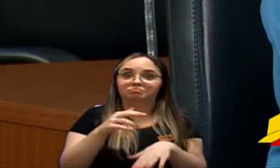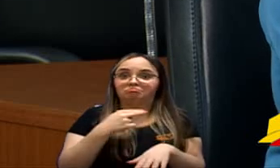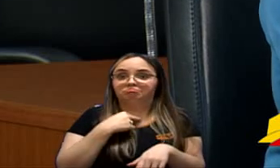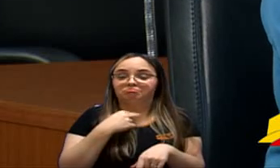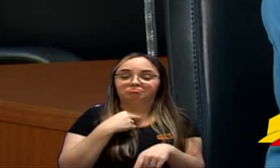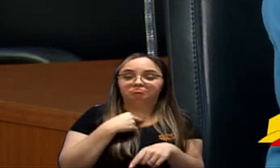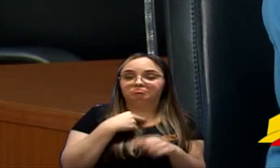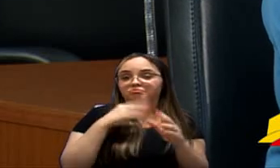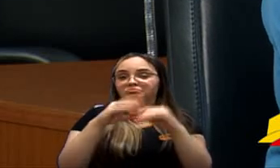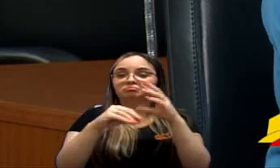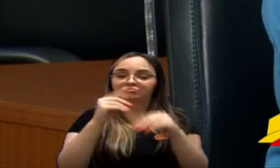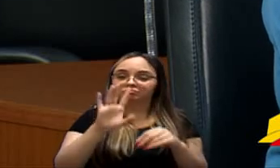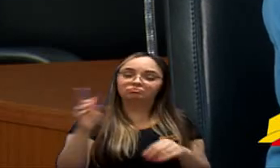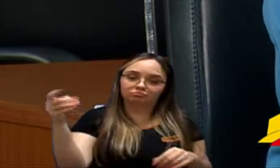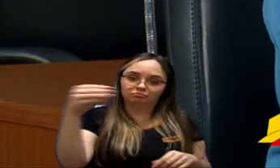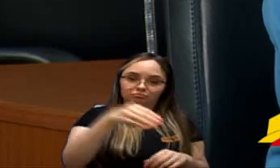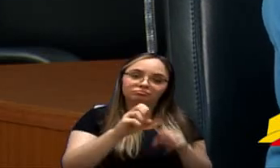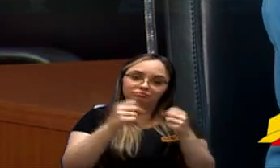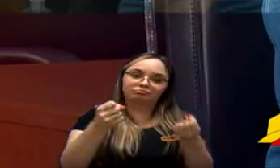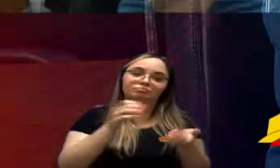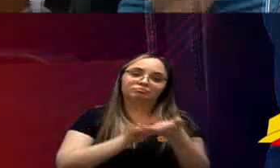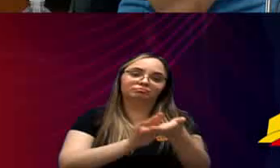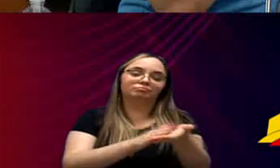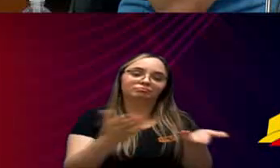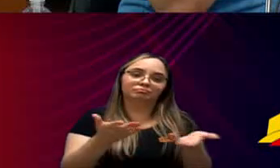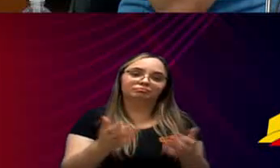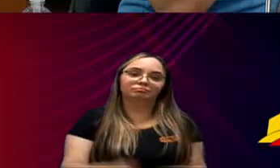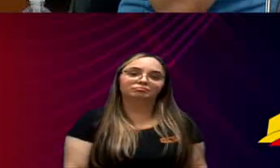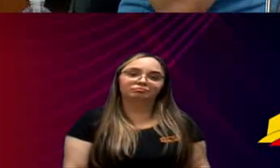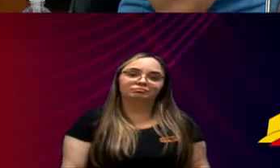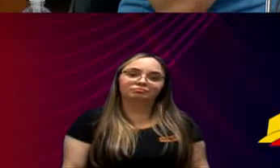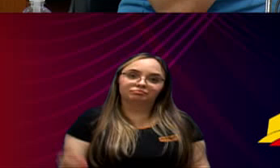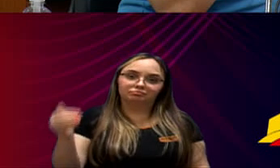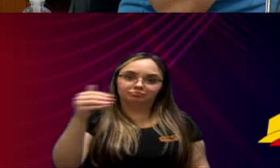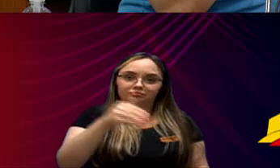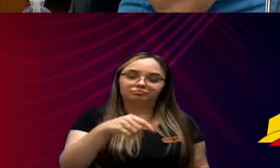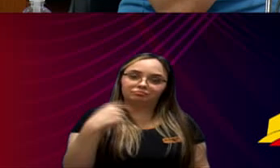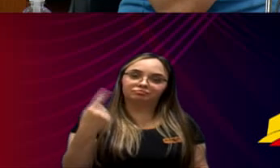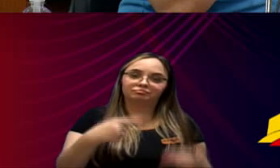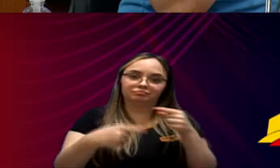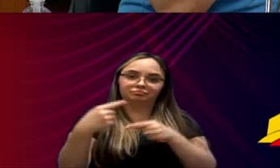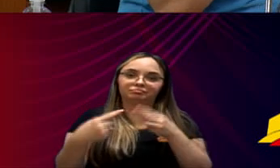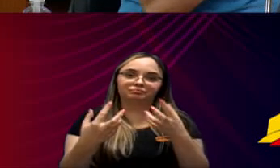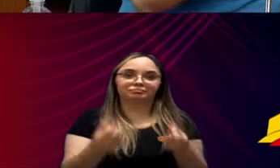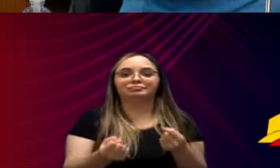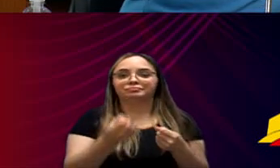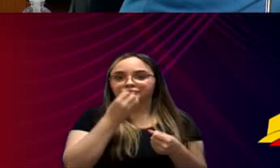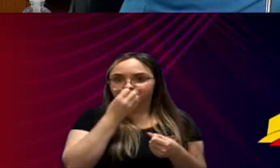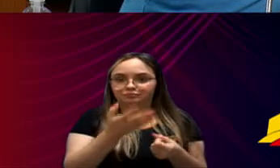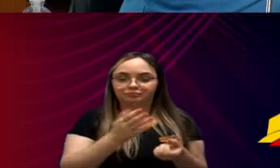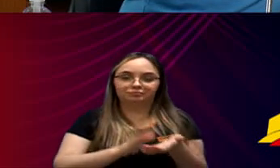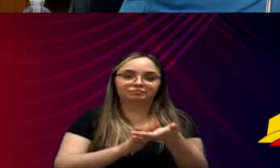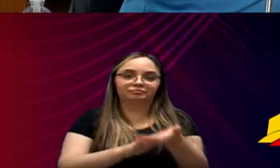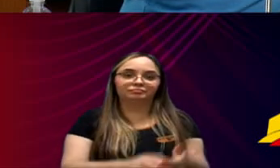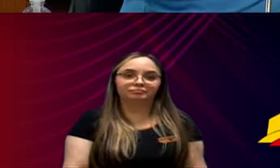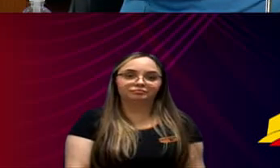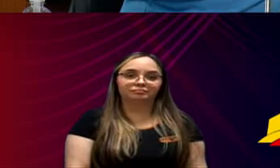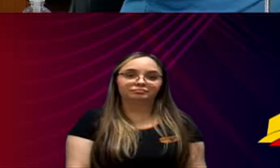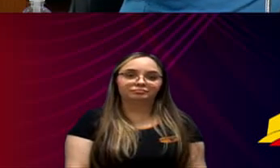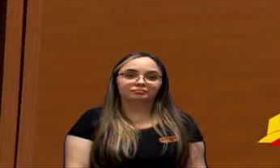Então, parabéns, tá, pelo estar na sessão hoje e vindo aqui enfrentar esse debate aqui, tá bom?